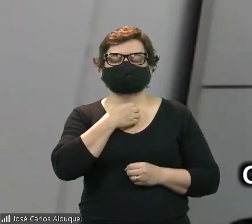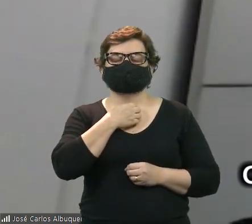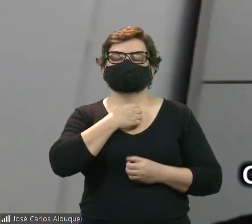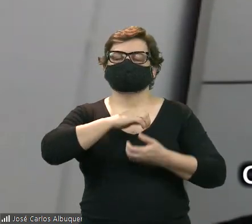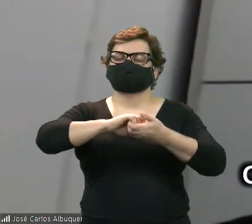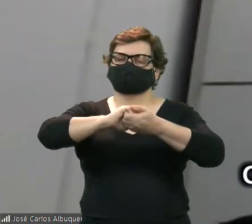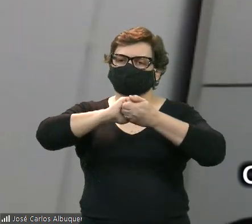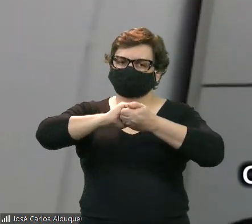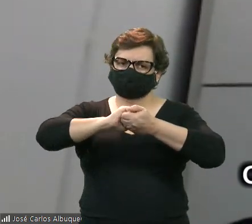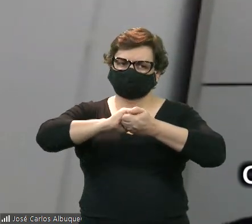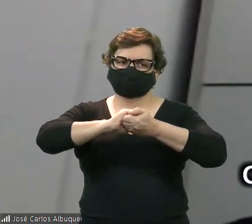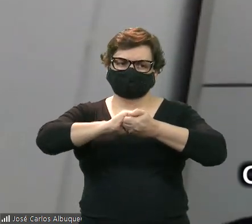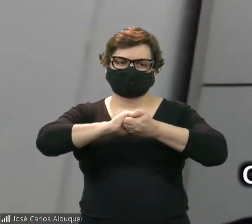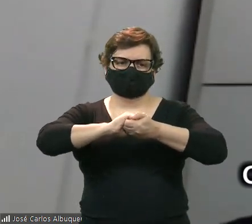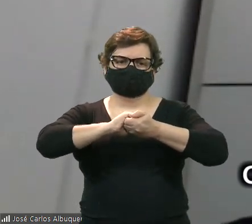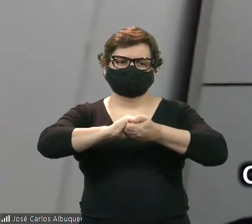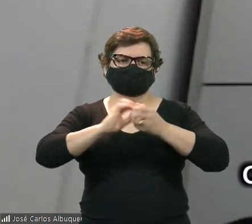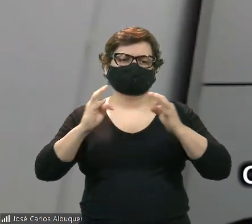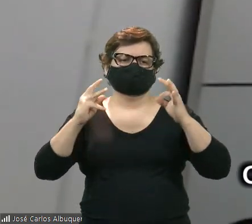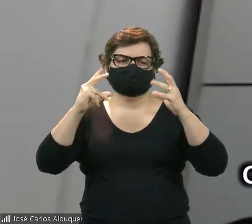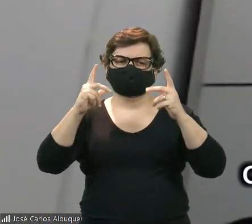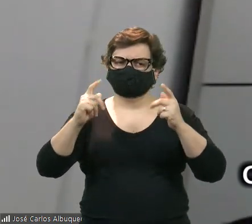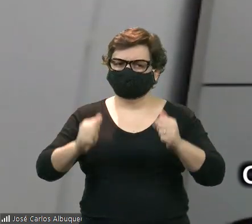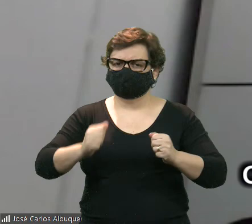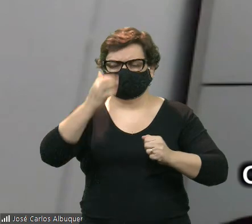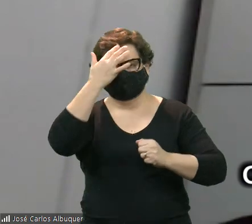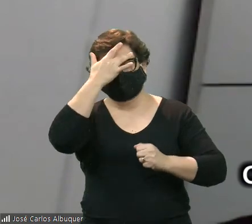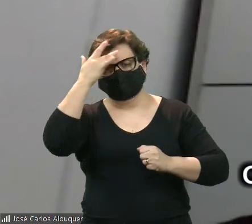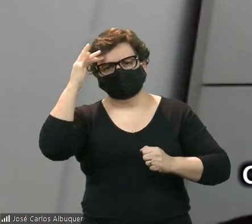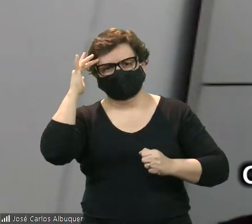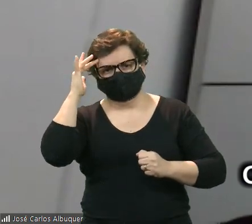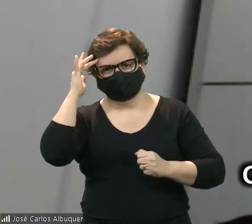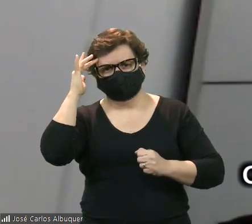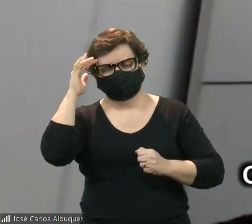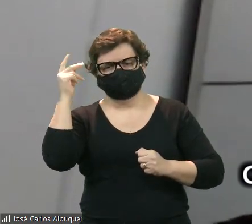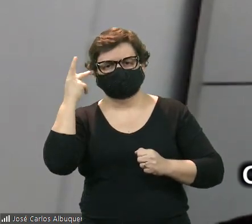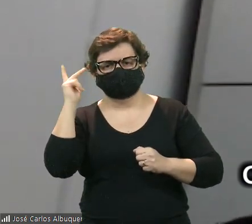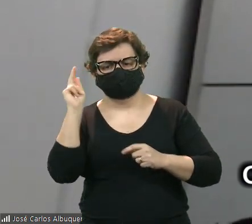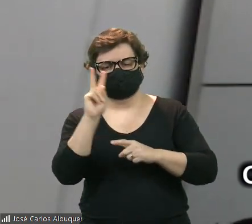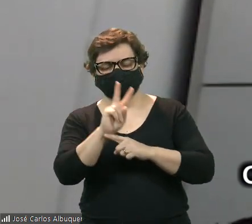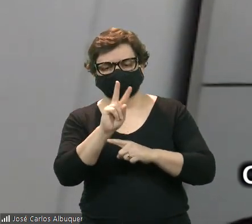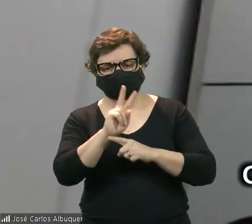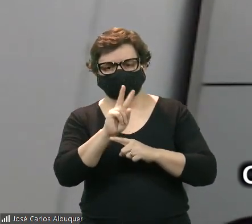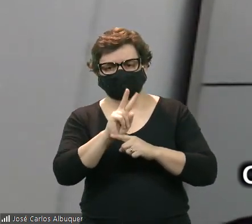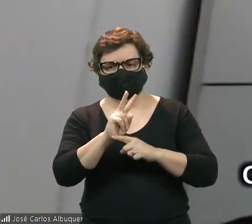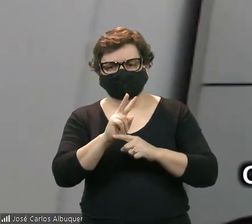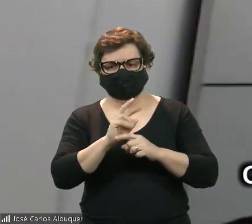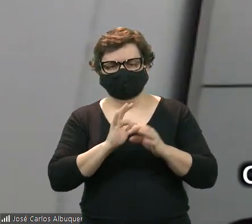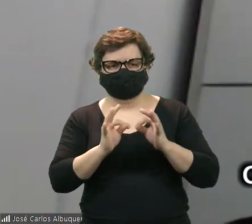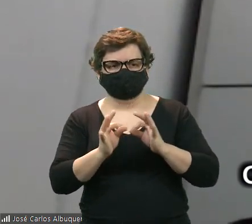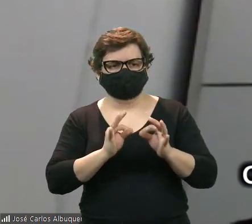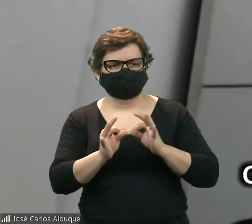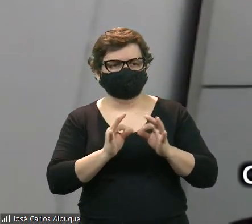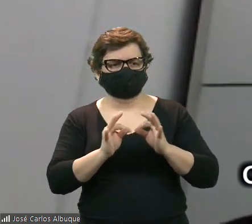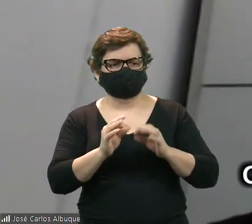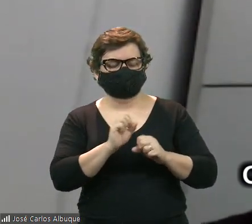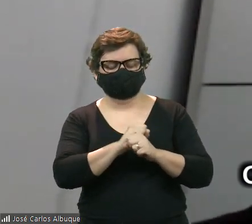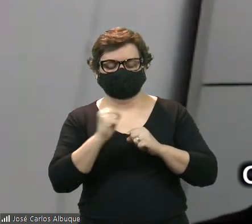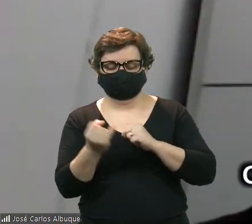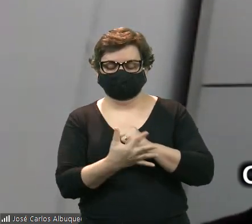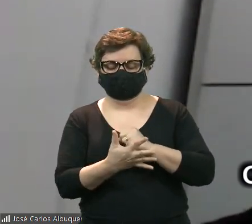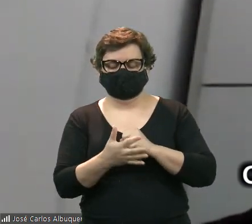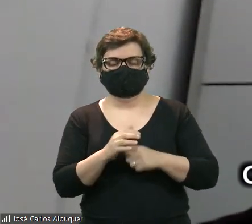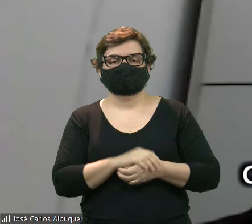cumprimentar todos que estão envolvidos aí na recuperação e no tratamento da Covid-19. Então, fica